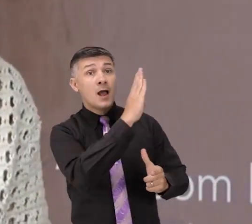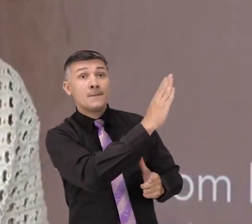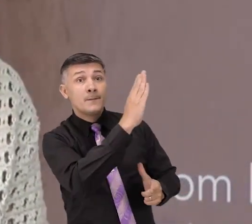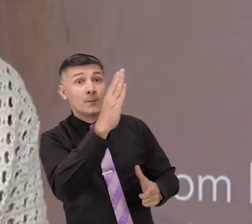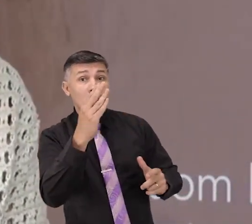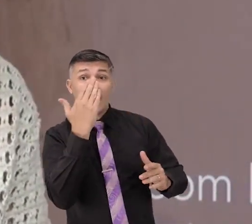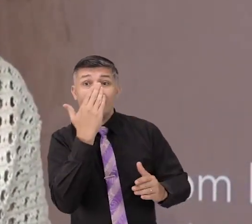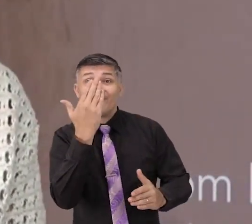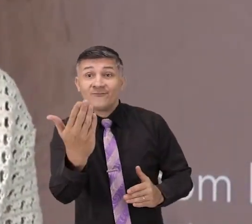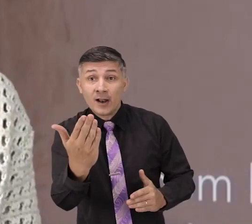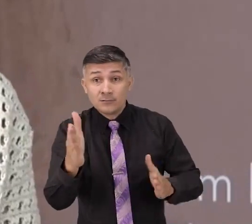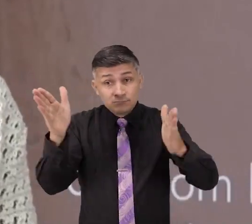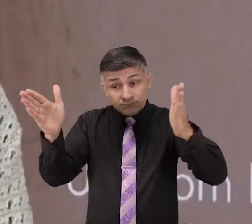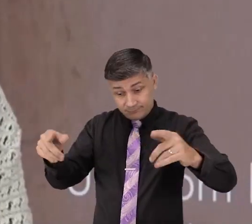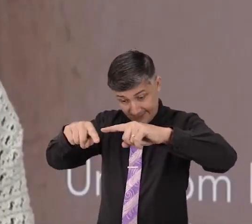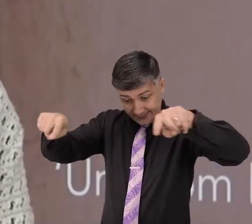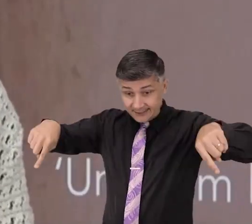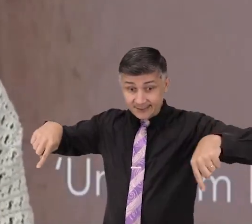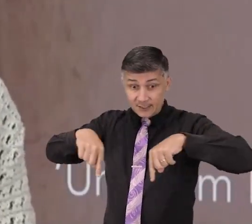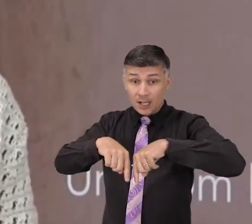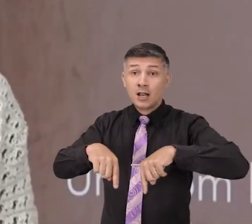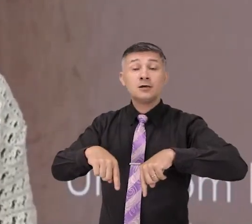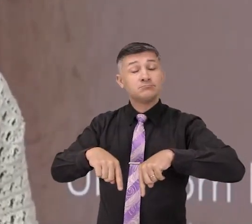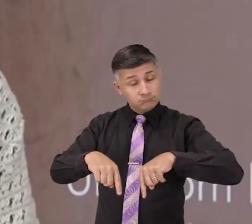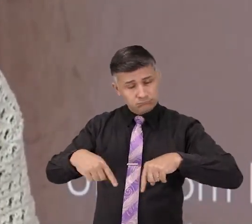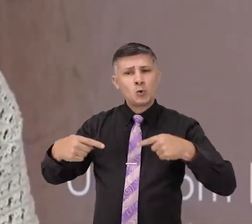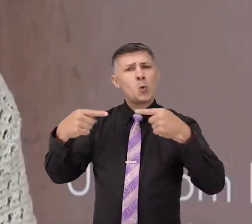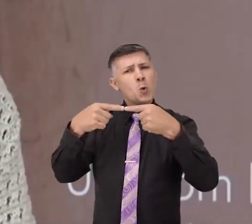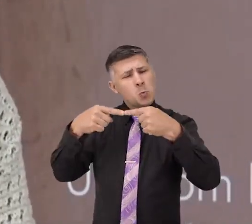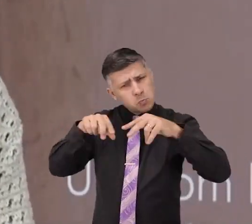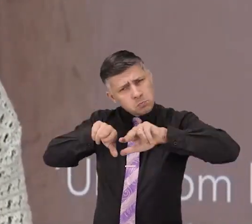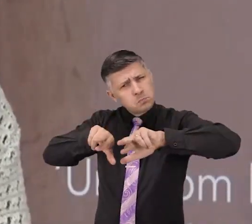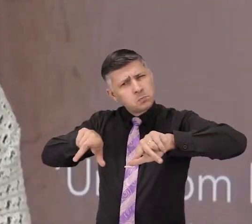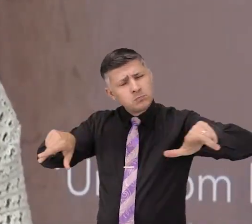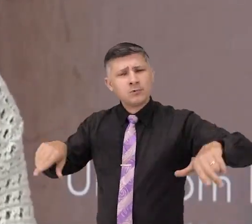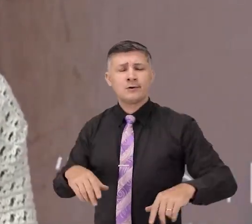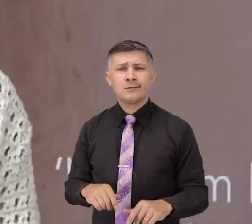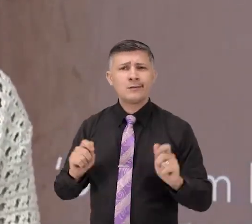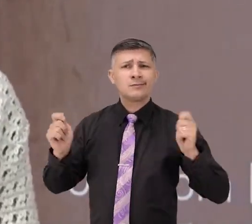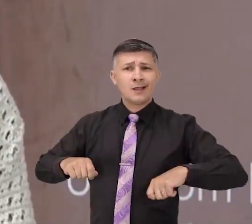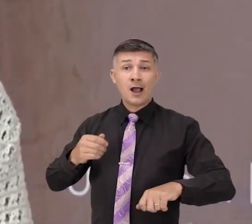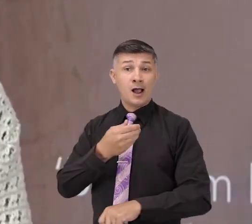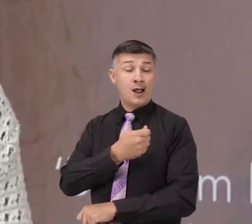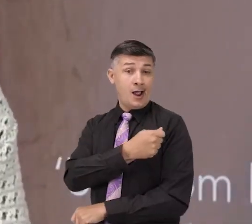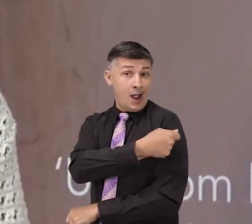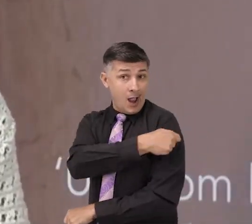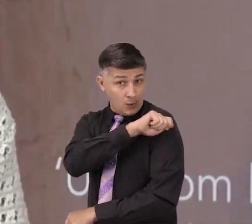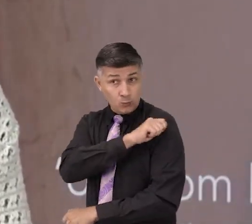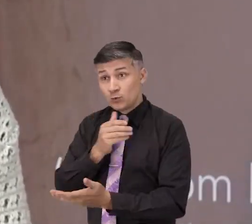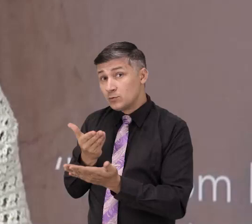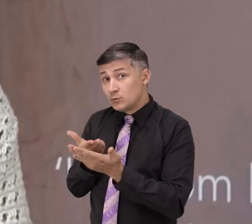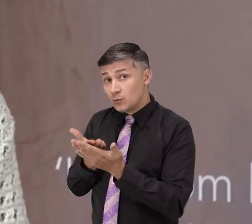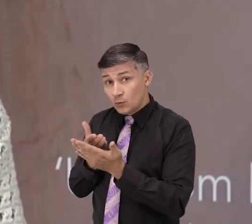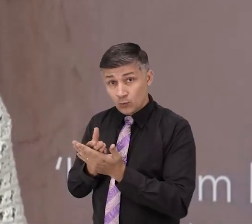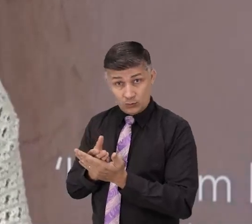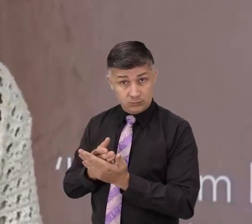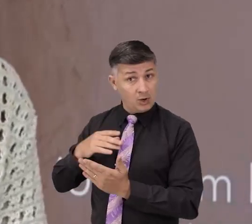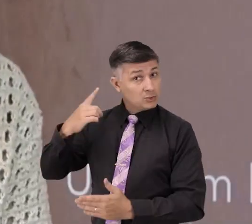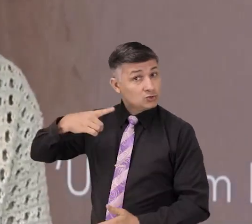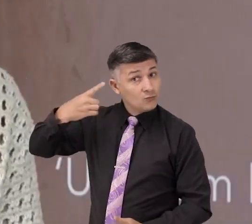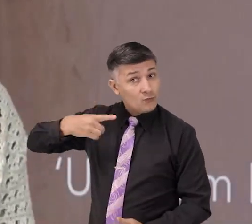da nossa biblioteca, né? Que é um espaço extremamente plural, um espaço ótimo para os alunos e estudantes do